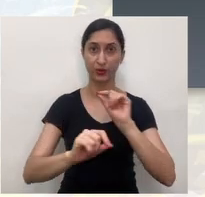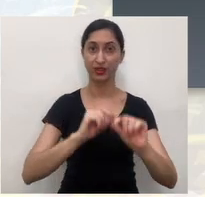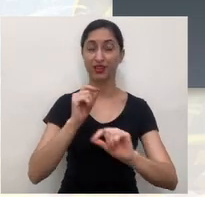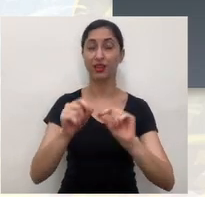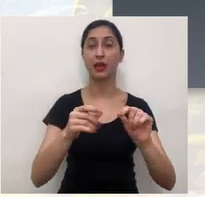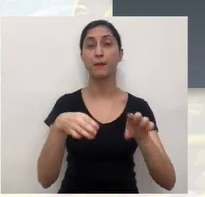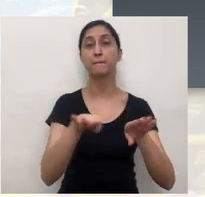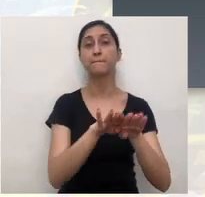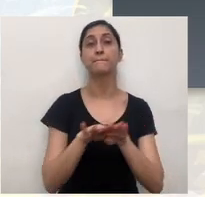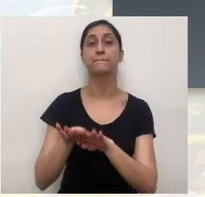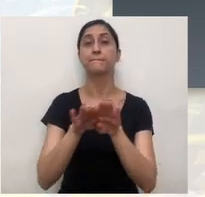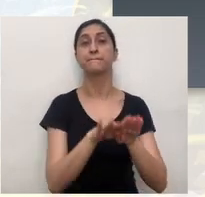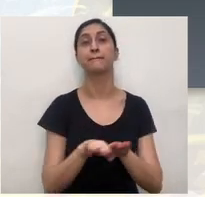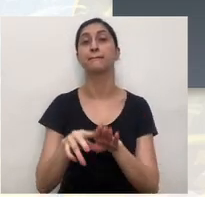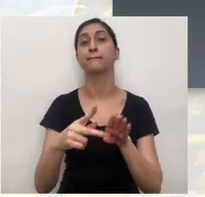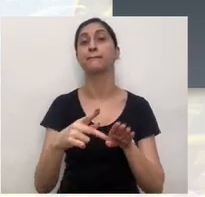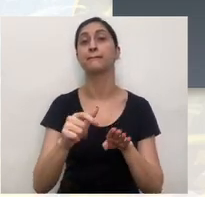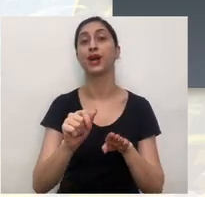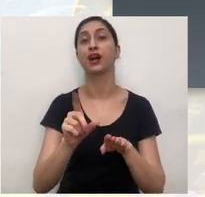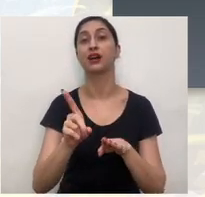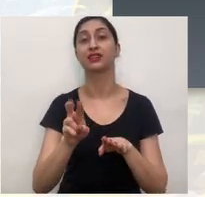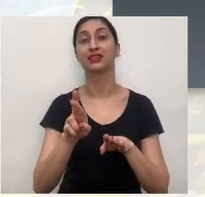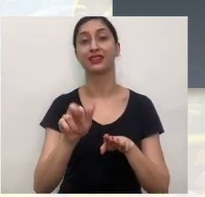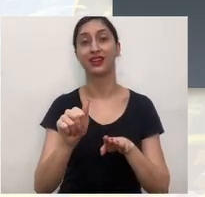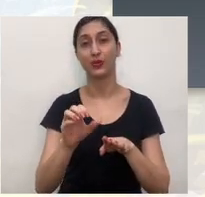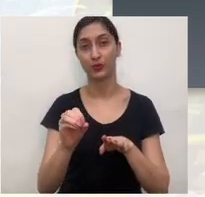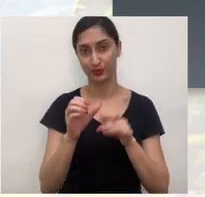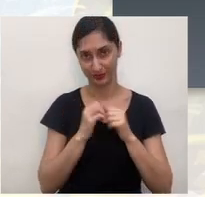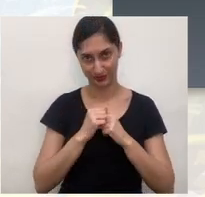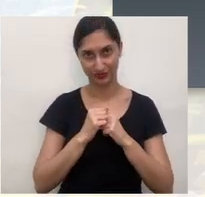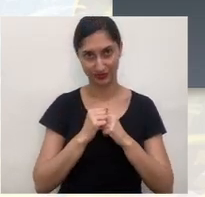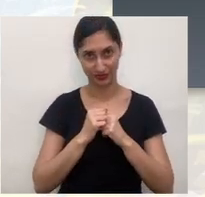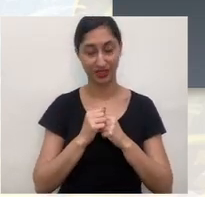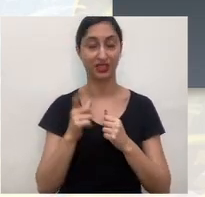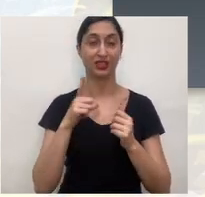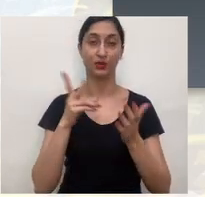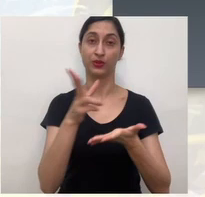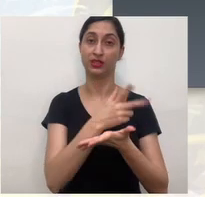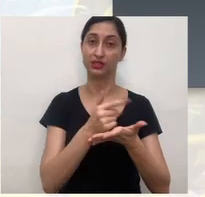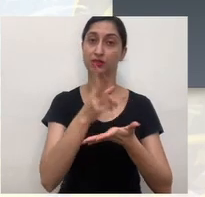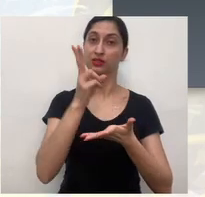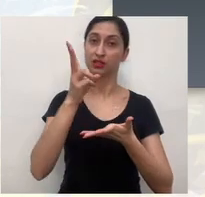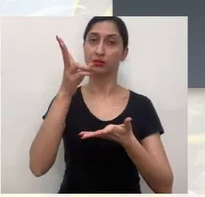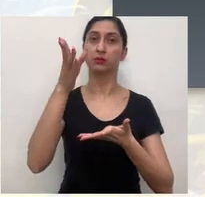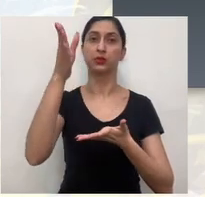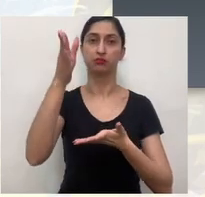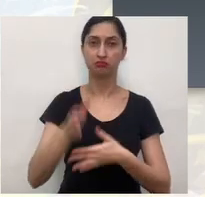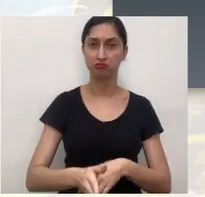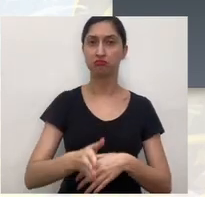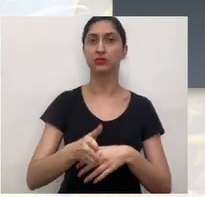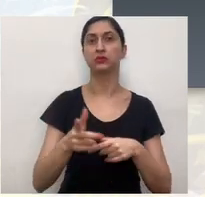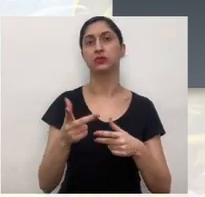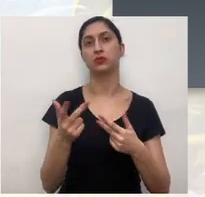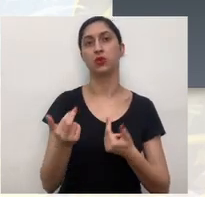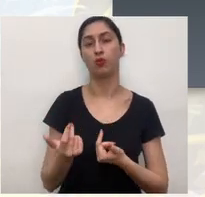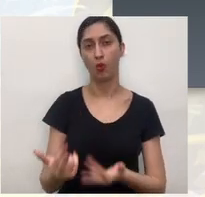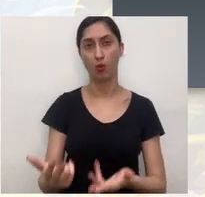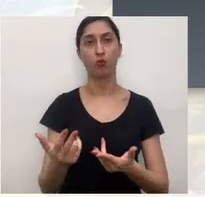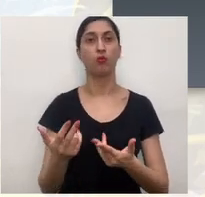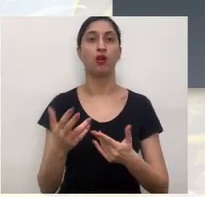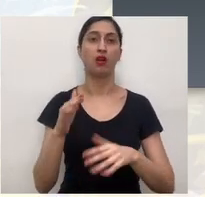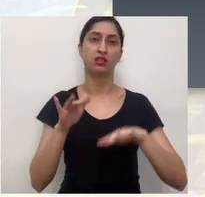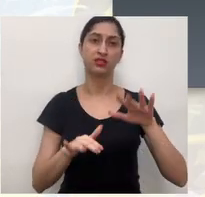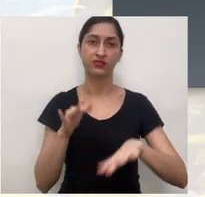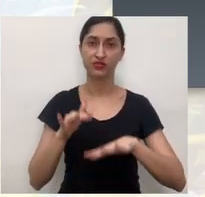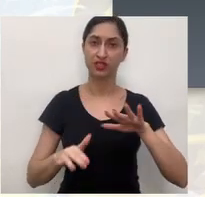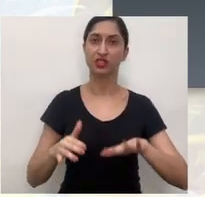padronagem, ele chamava de padronagem, um desenho de padrão que se repete, podendo, às vezes, inverter o que era